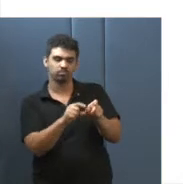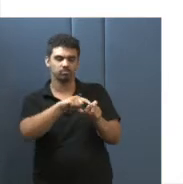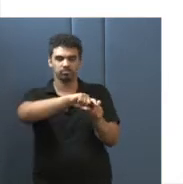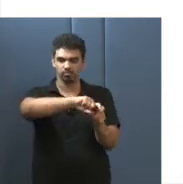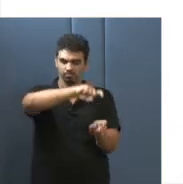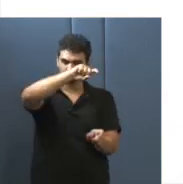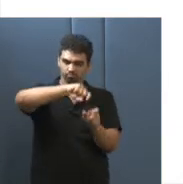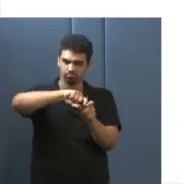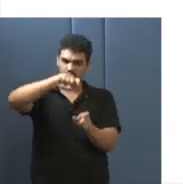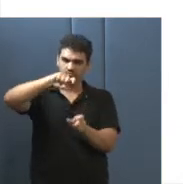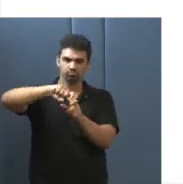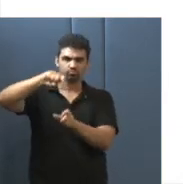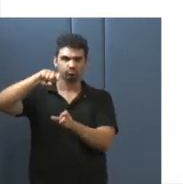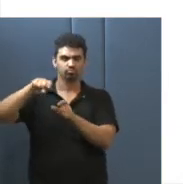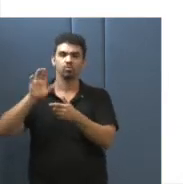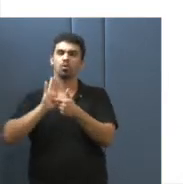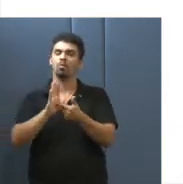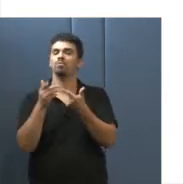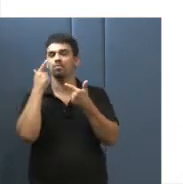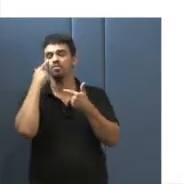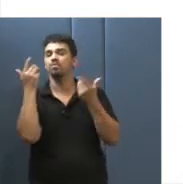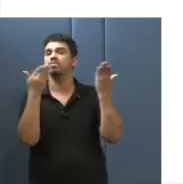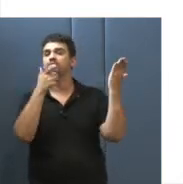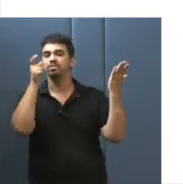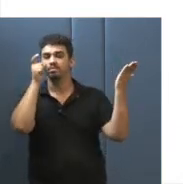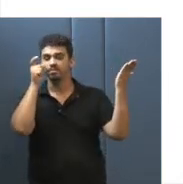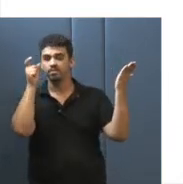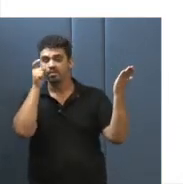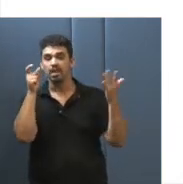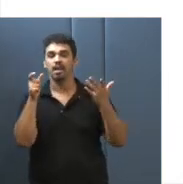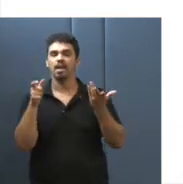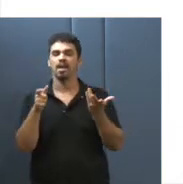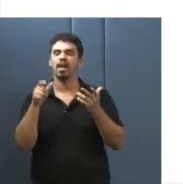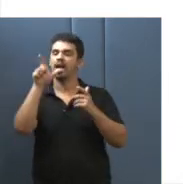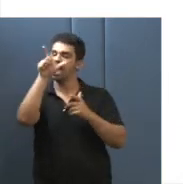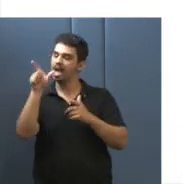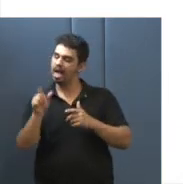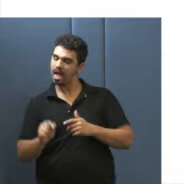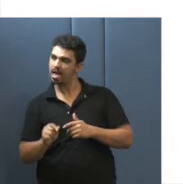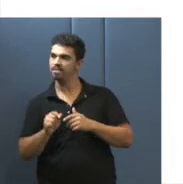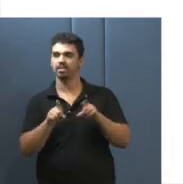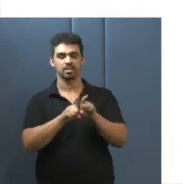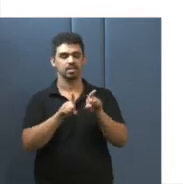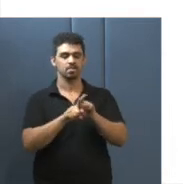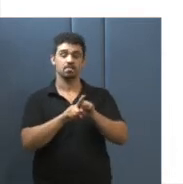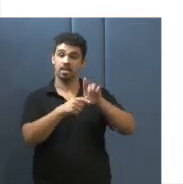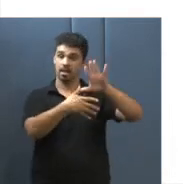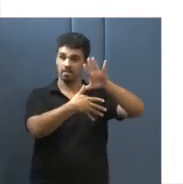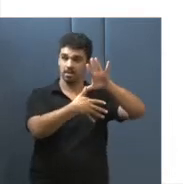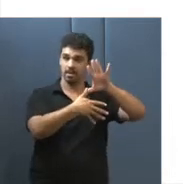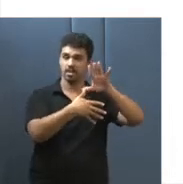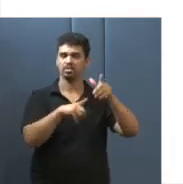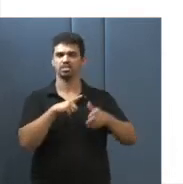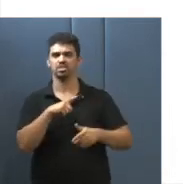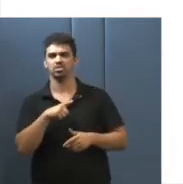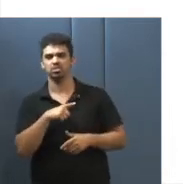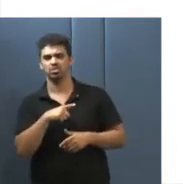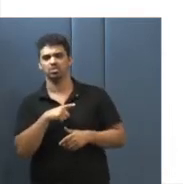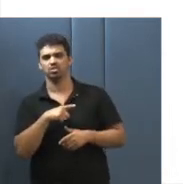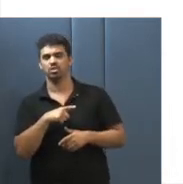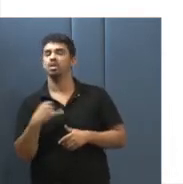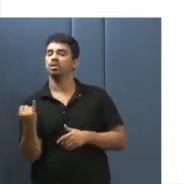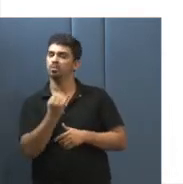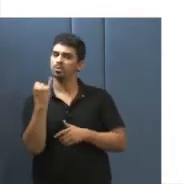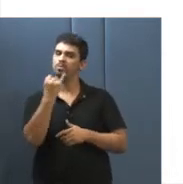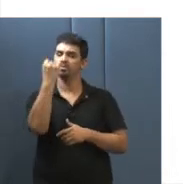Basicamente, vocês veem, como eu estava falando, a África, a América Latina, tínhamos uma exposição relevante com o Iraque, foi quitada no ano